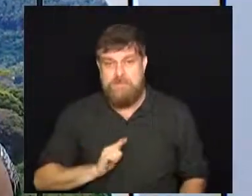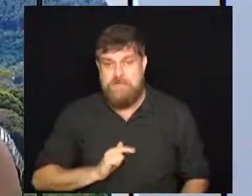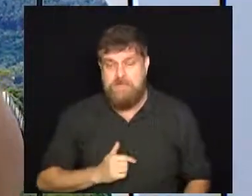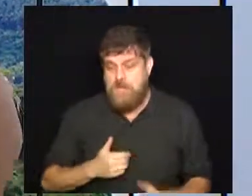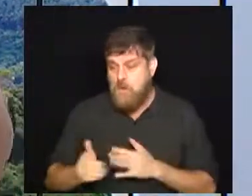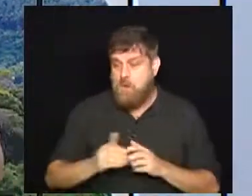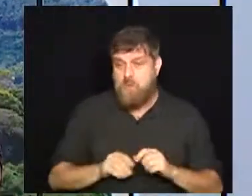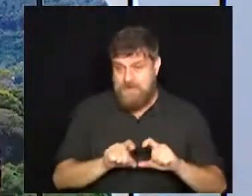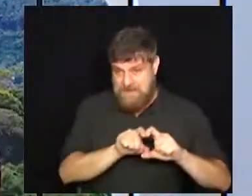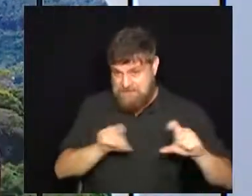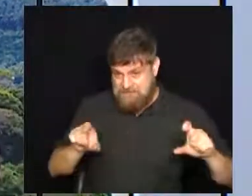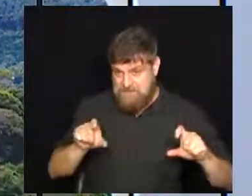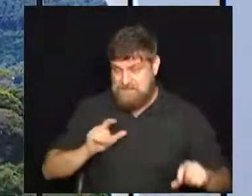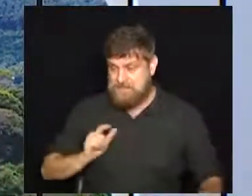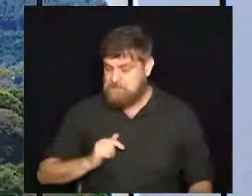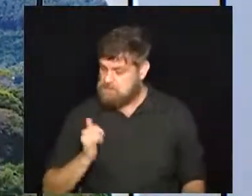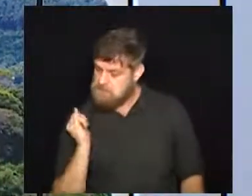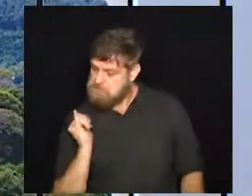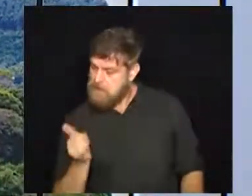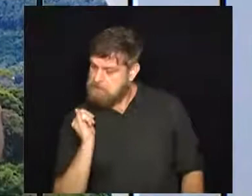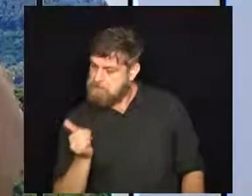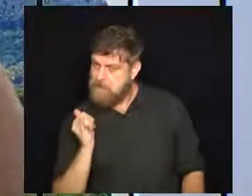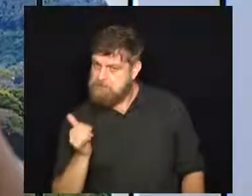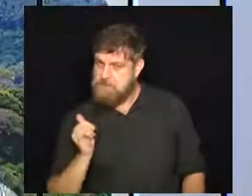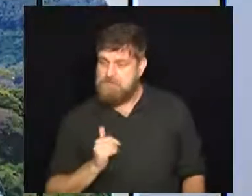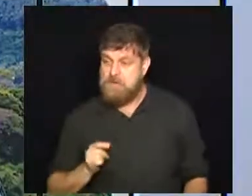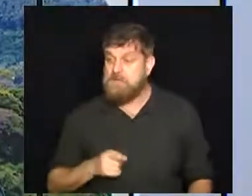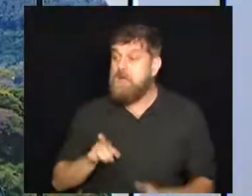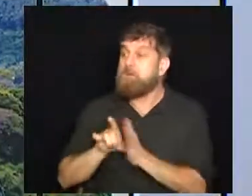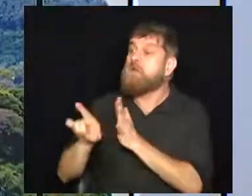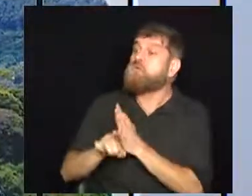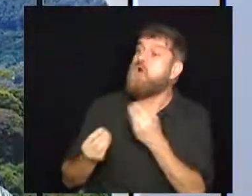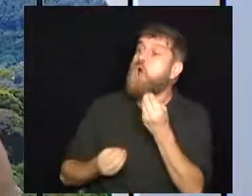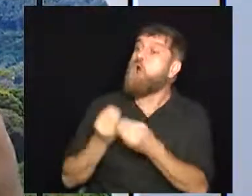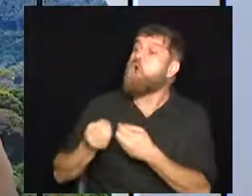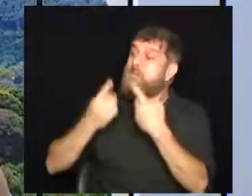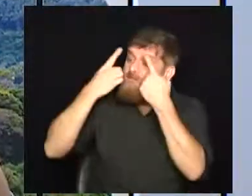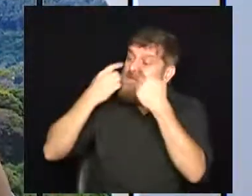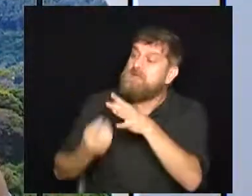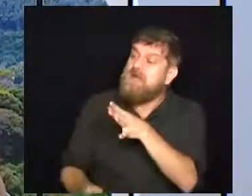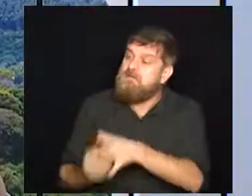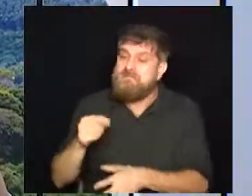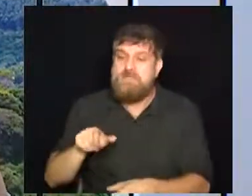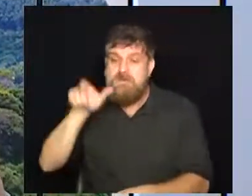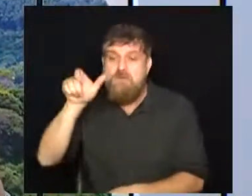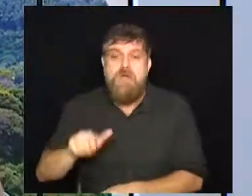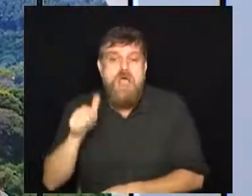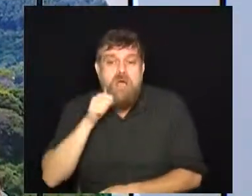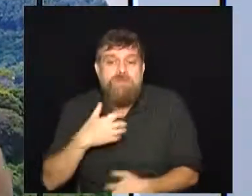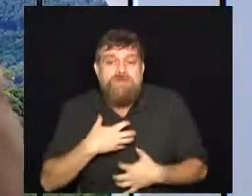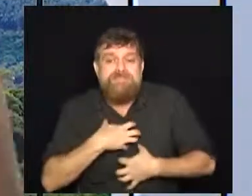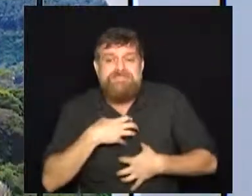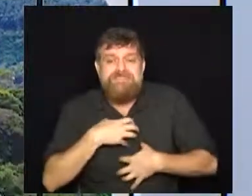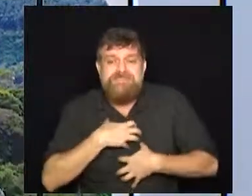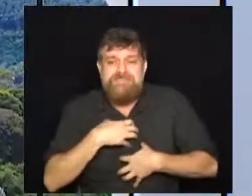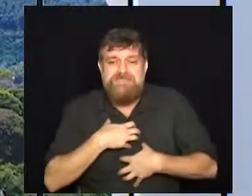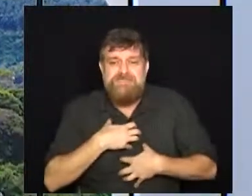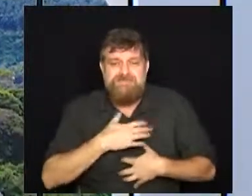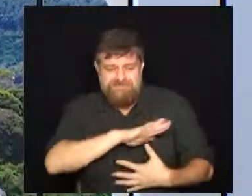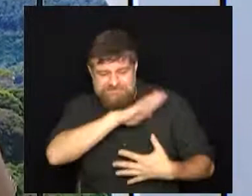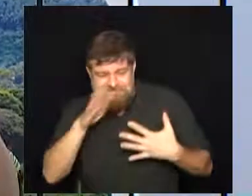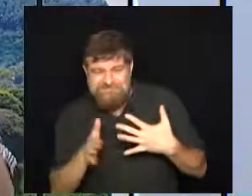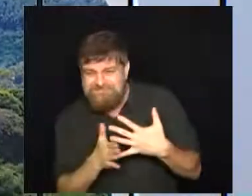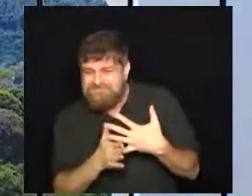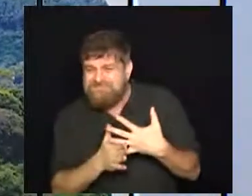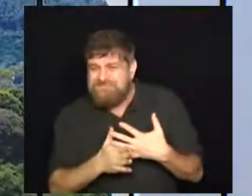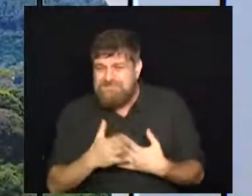que a parte contrária vai fazer, inquirindo ela sobre a violência, ela vai acabar se sentindo mais fragilizada ainda,